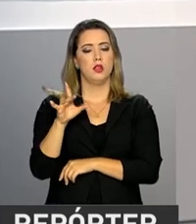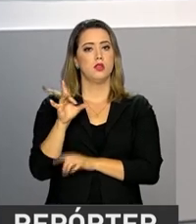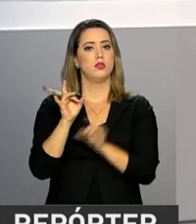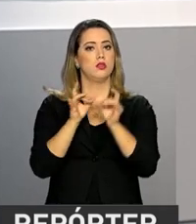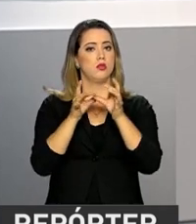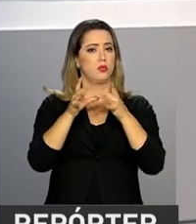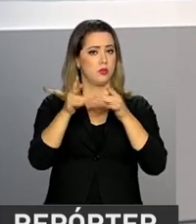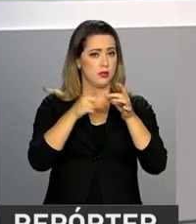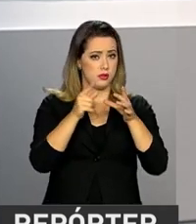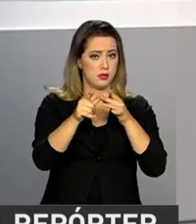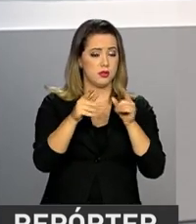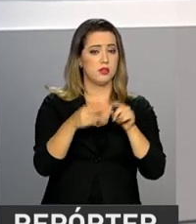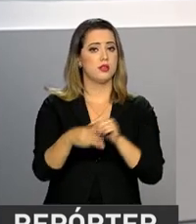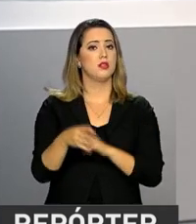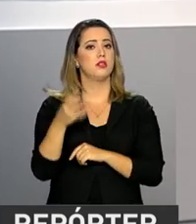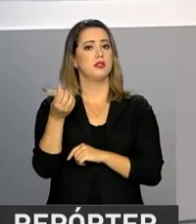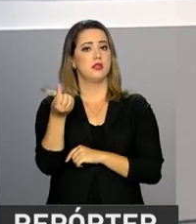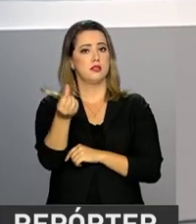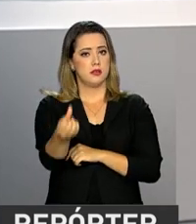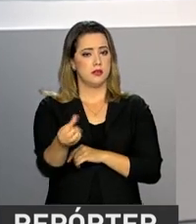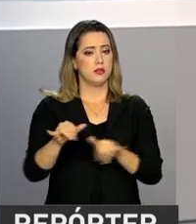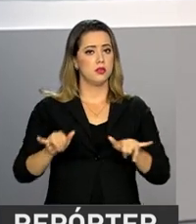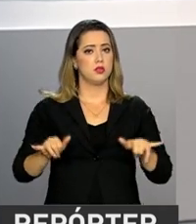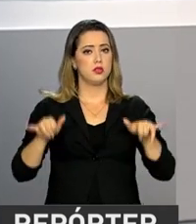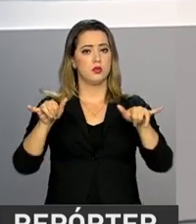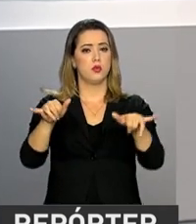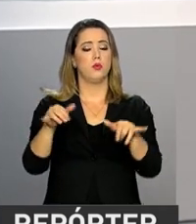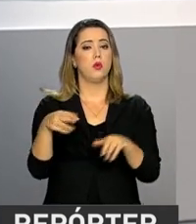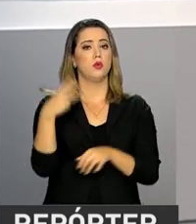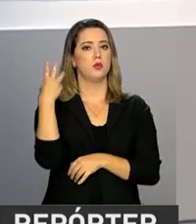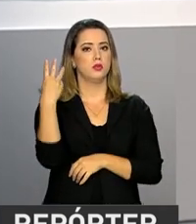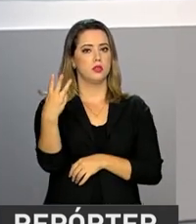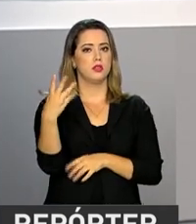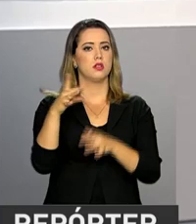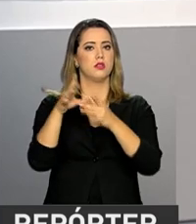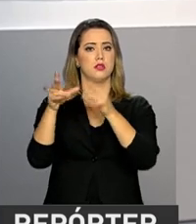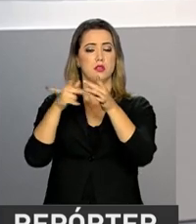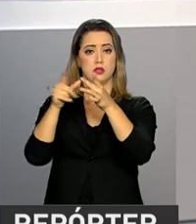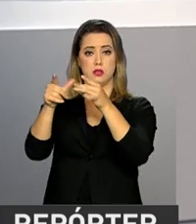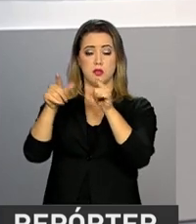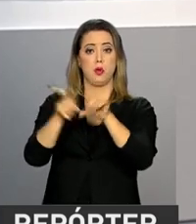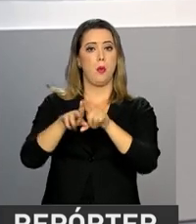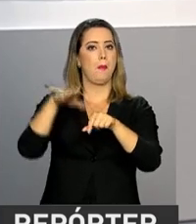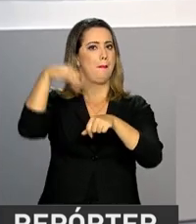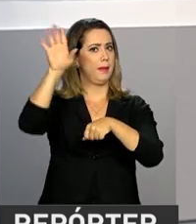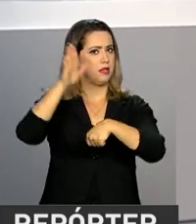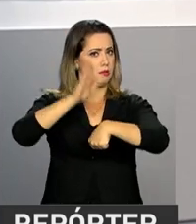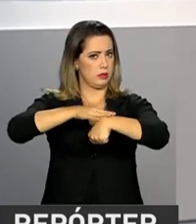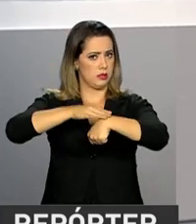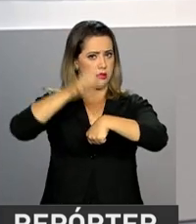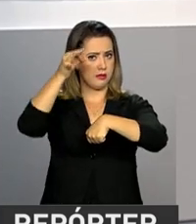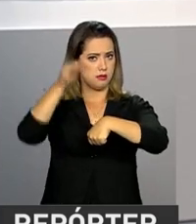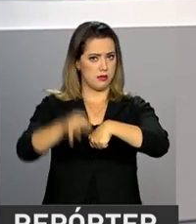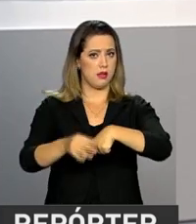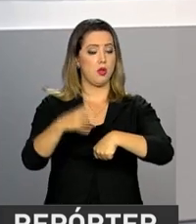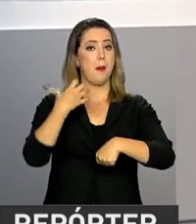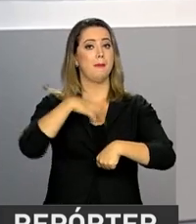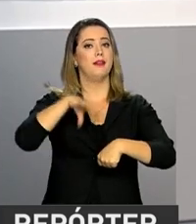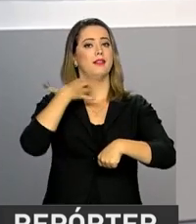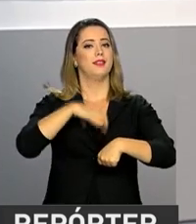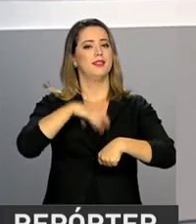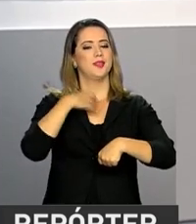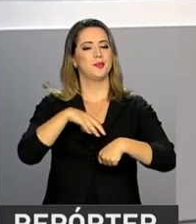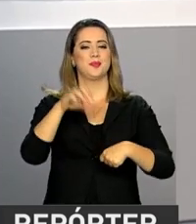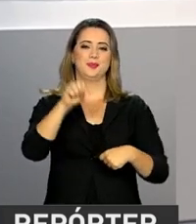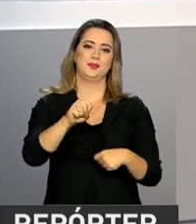receberam três estrelas o mais pontual é o terminal de porto seguro na bahia que teve taxa de pontualidade de